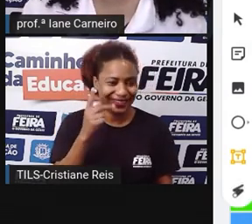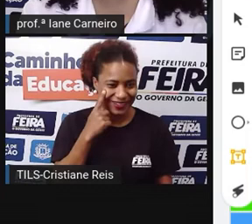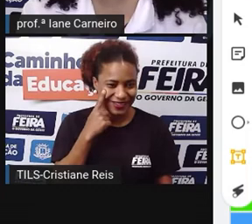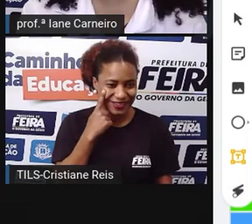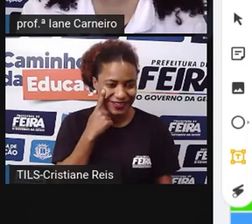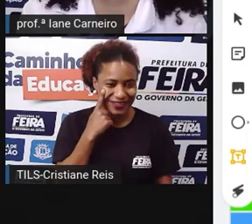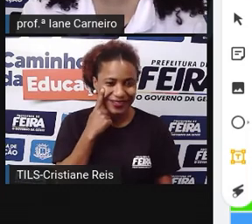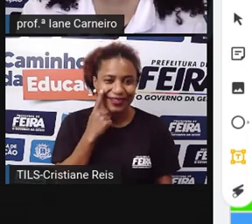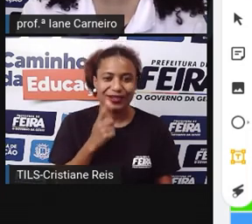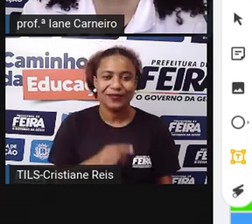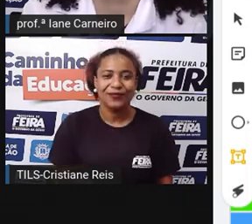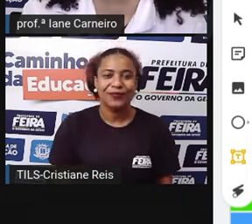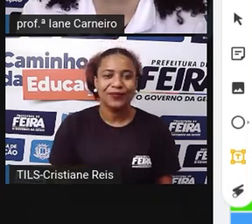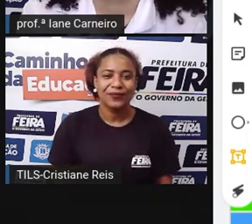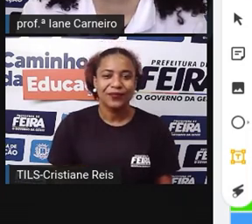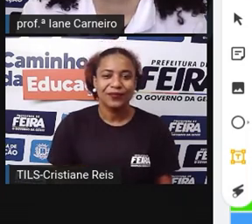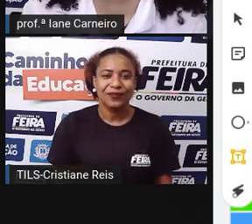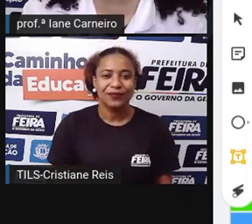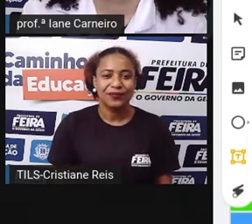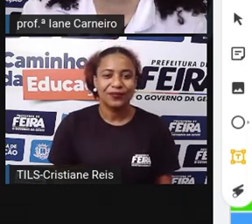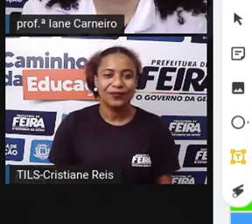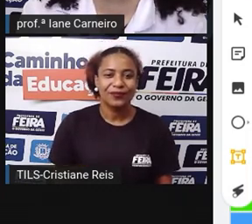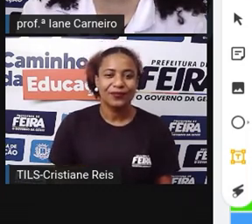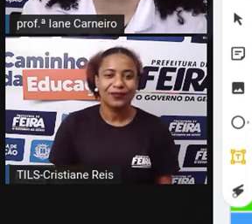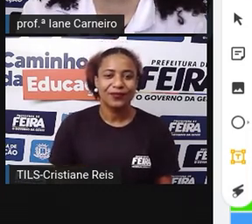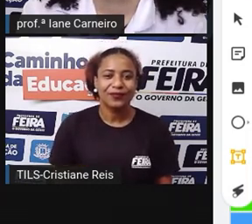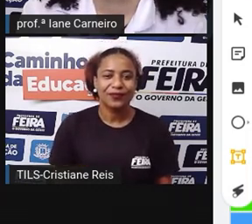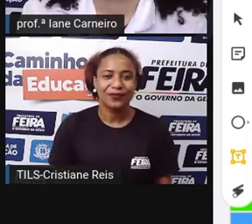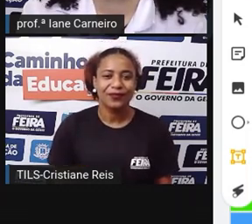fazer de cursivo, tá bom? Ó.